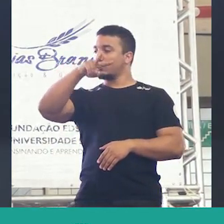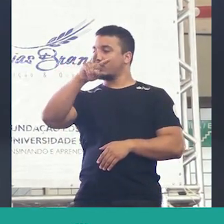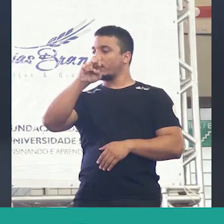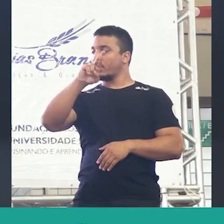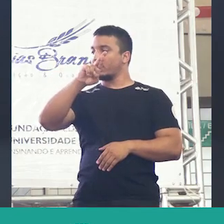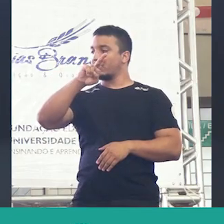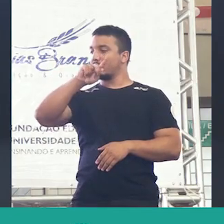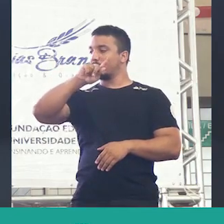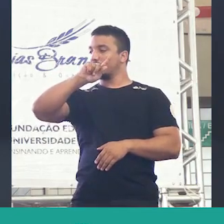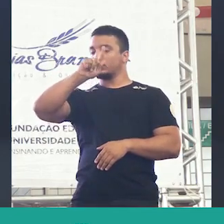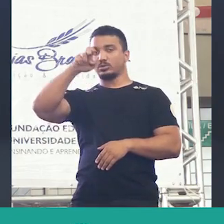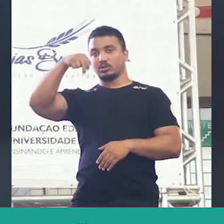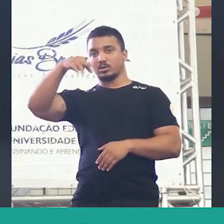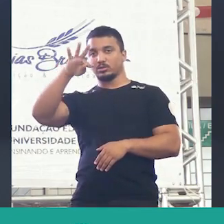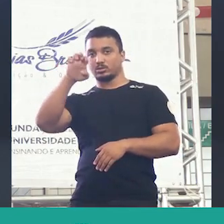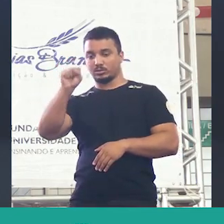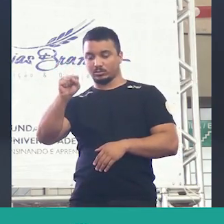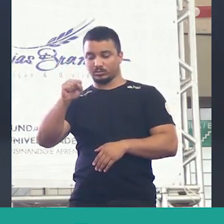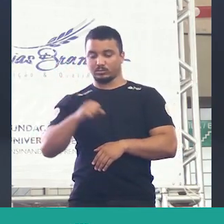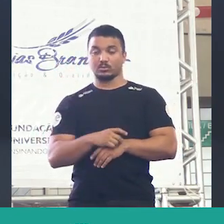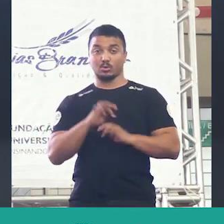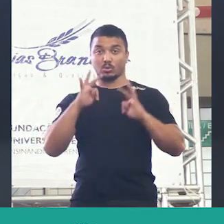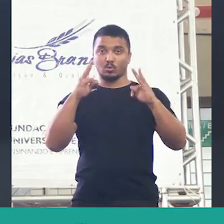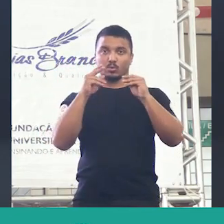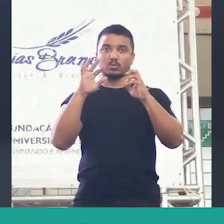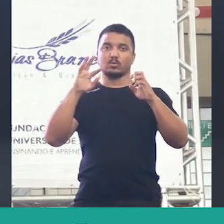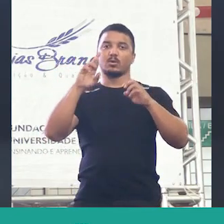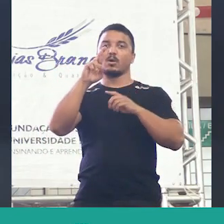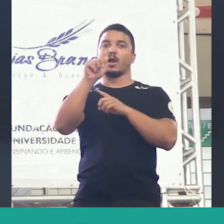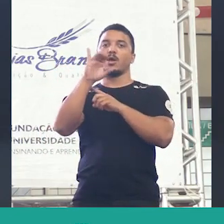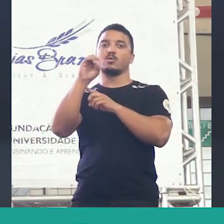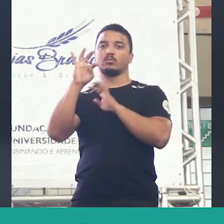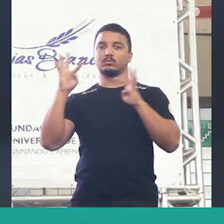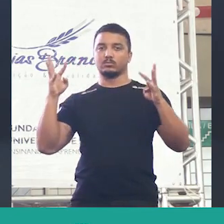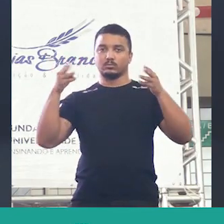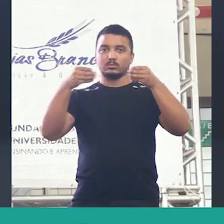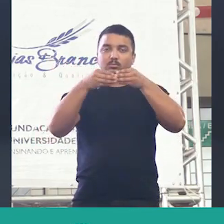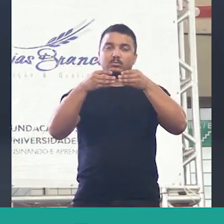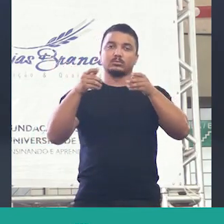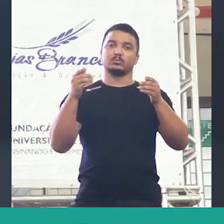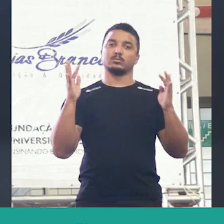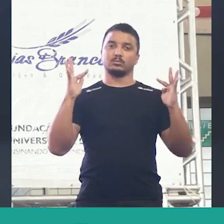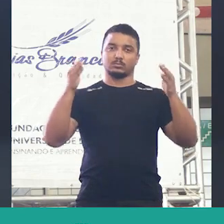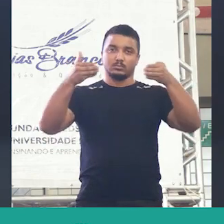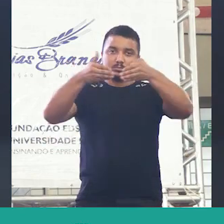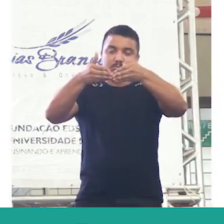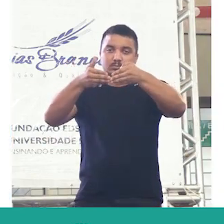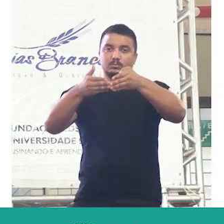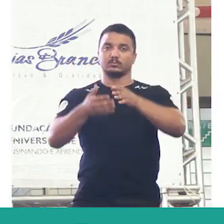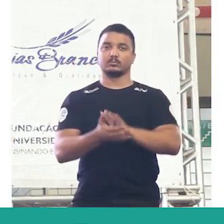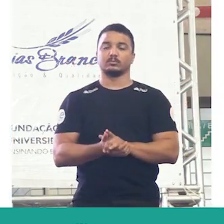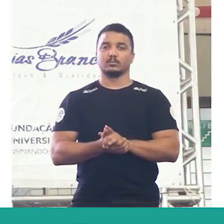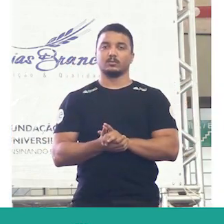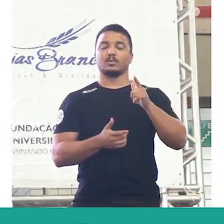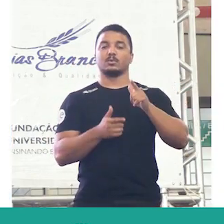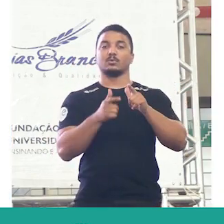convergentes. Todos eles indo para um ponto só. Beleza? Ok. O que são